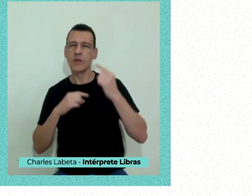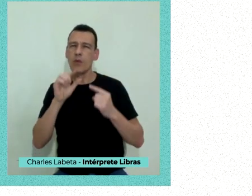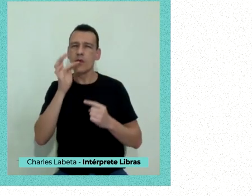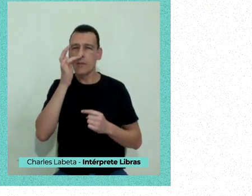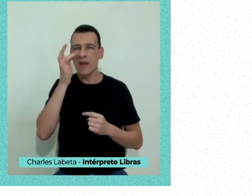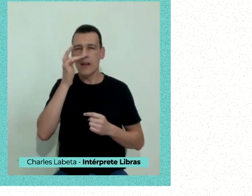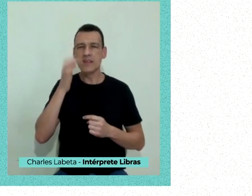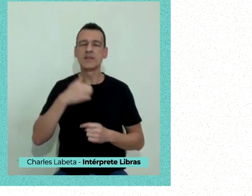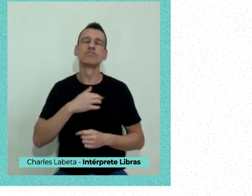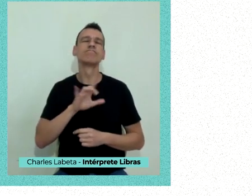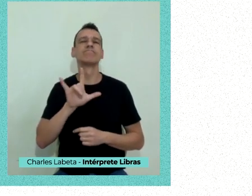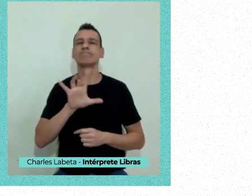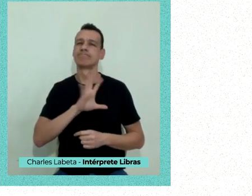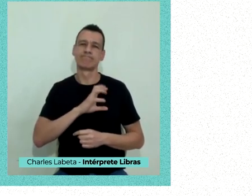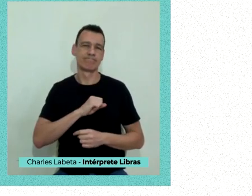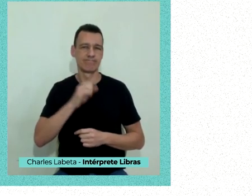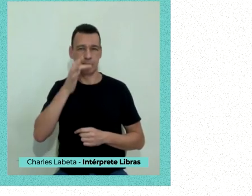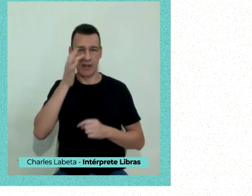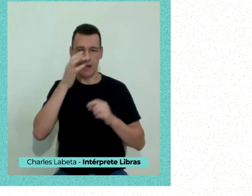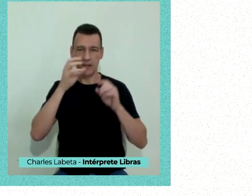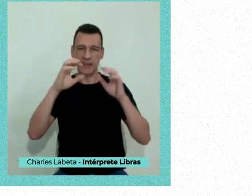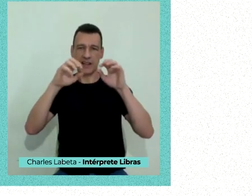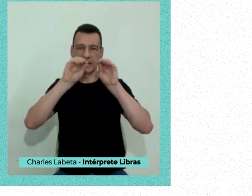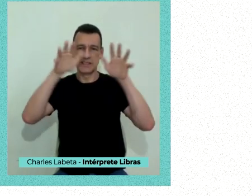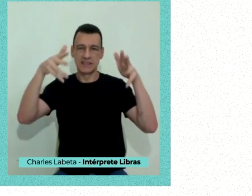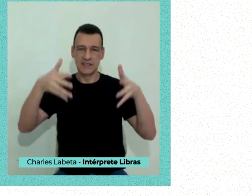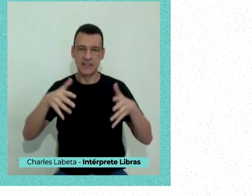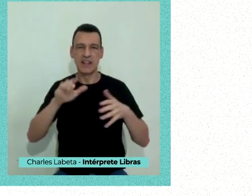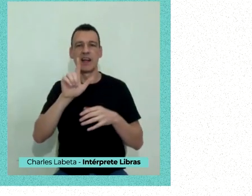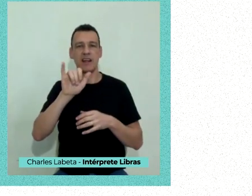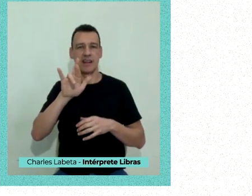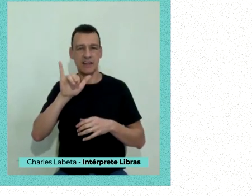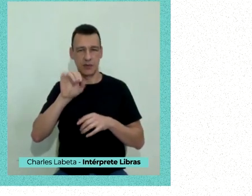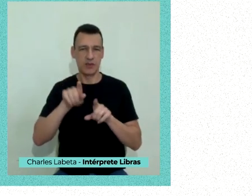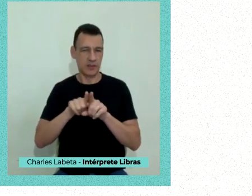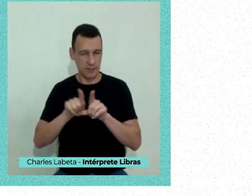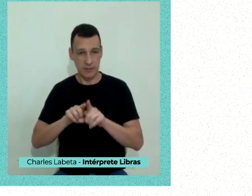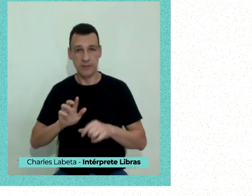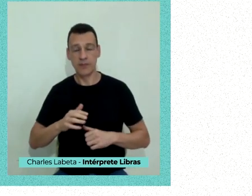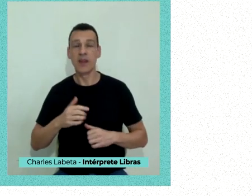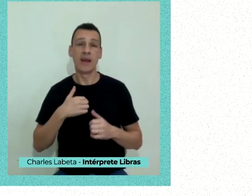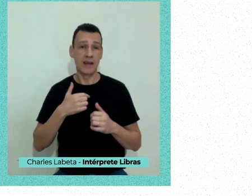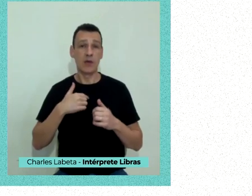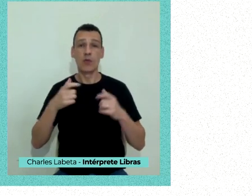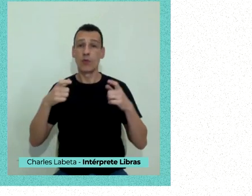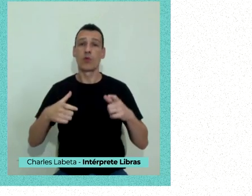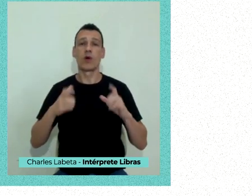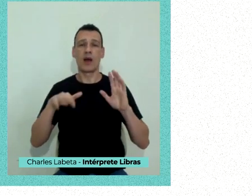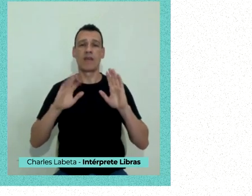eu gosto muito, samambaia, lírio, e estou no ambiente fechado.